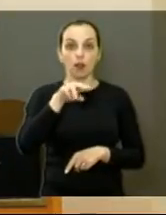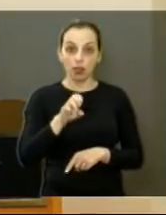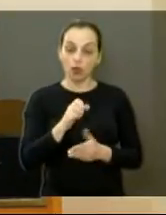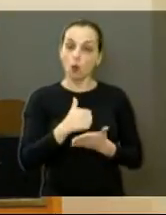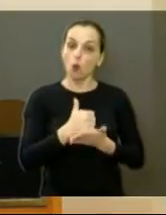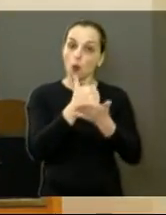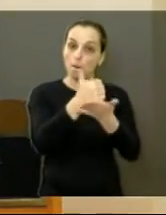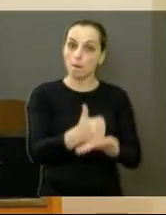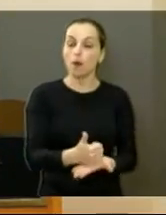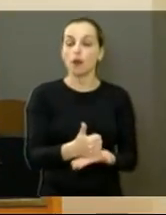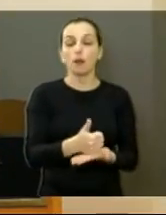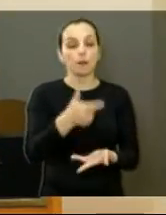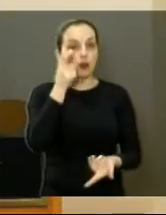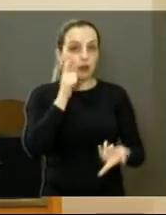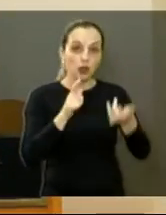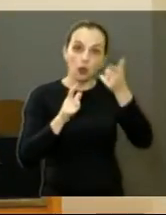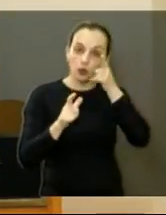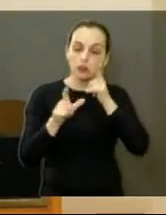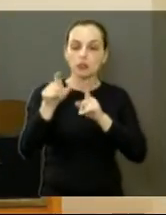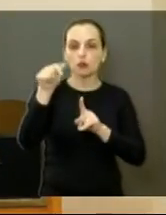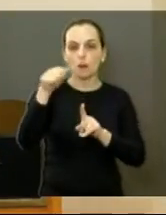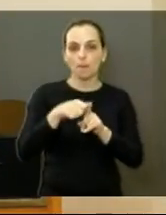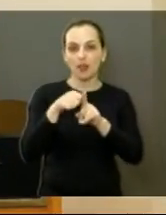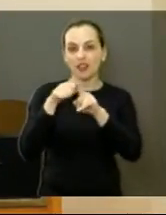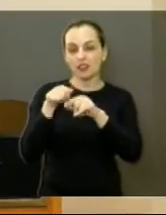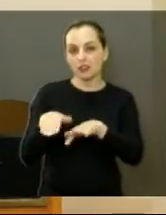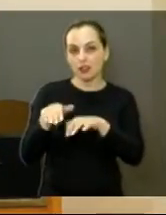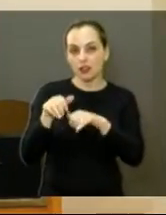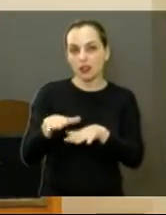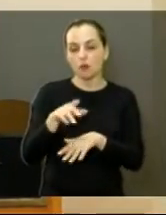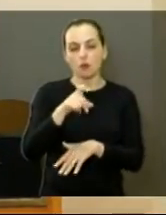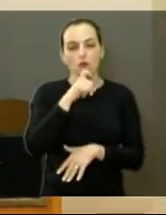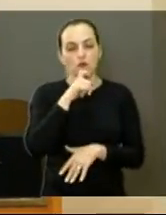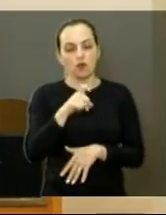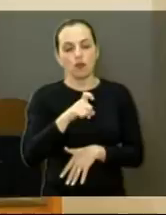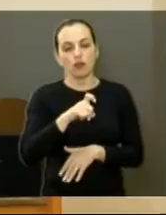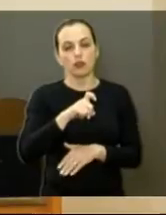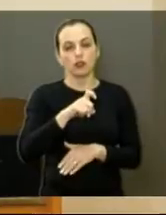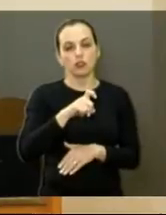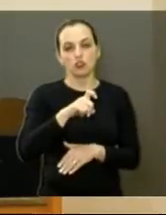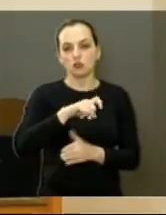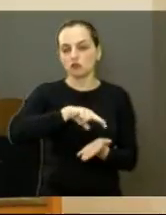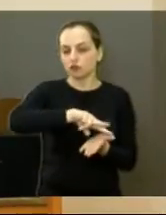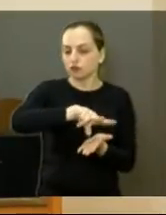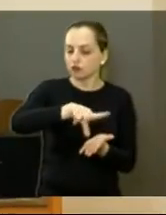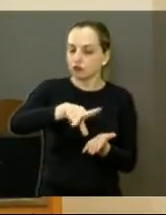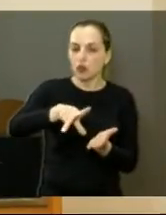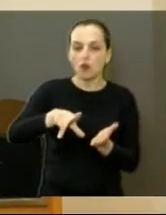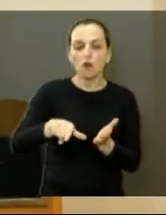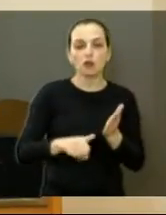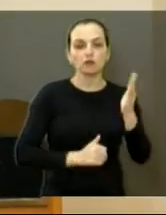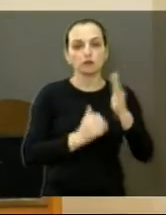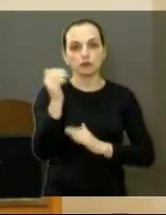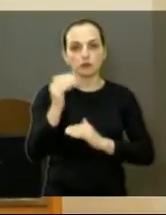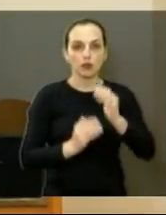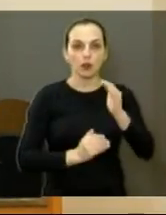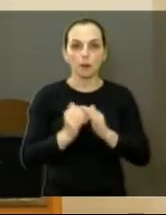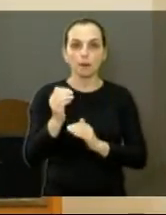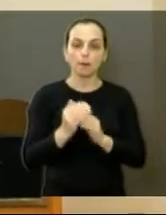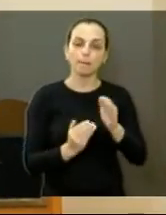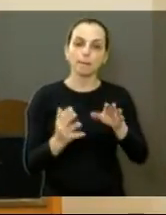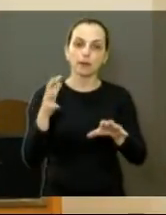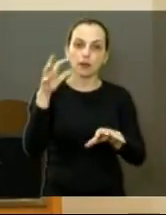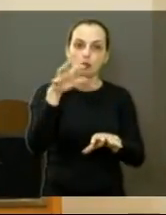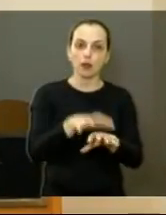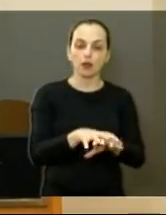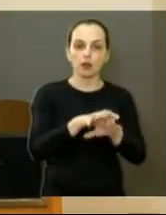nós tivéssemos aí um mês Setembro Verde recheado de ações em prol da inclusão do deficiente.